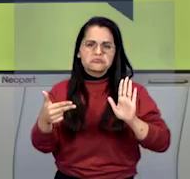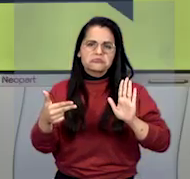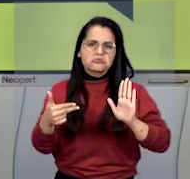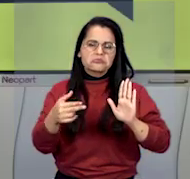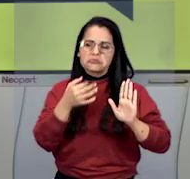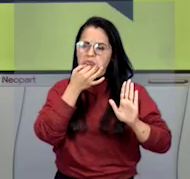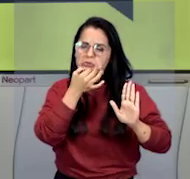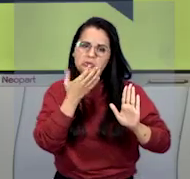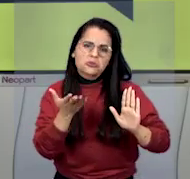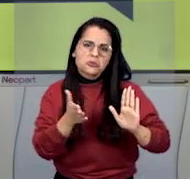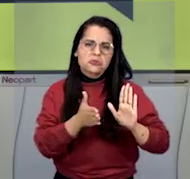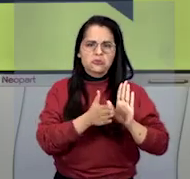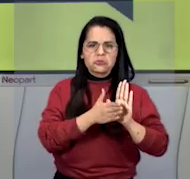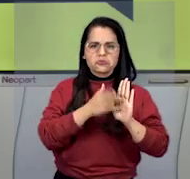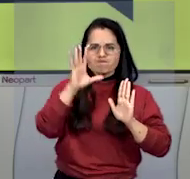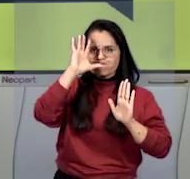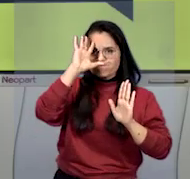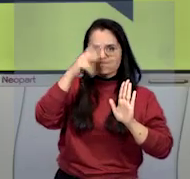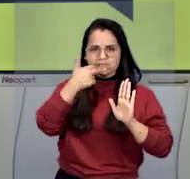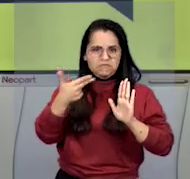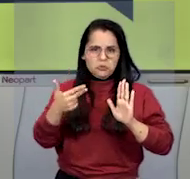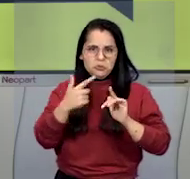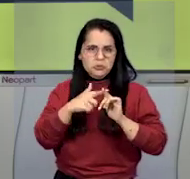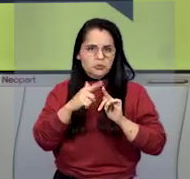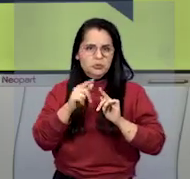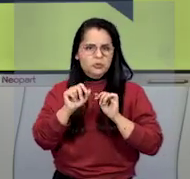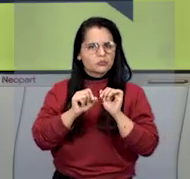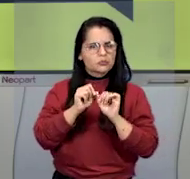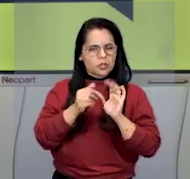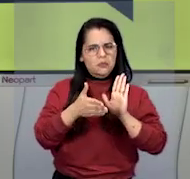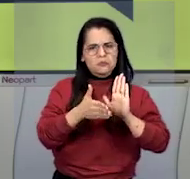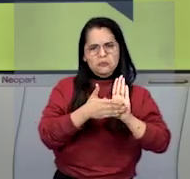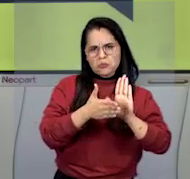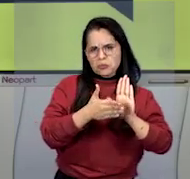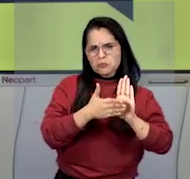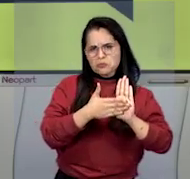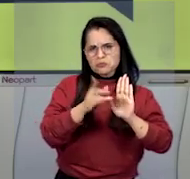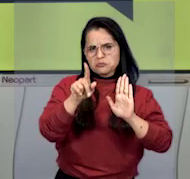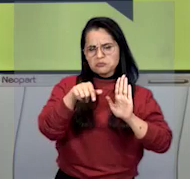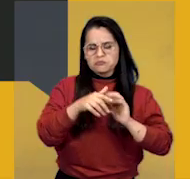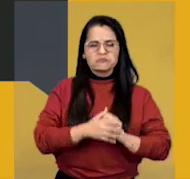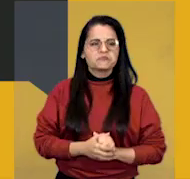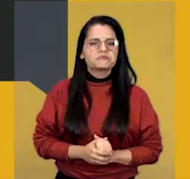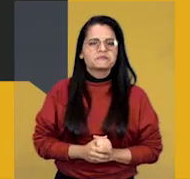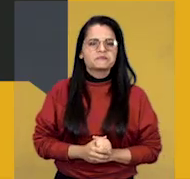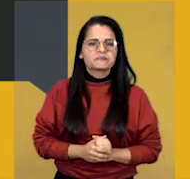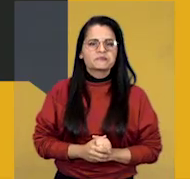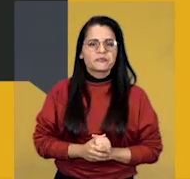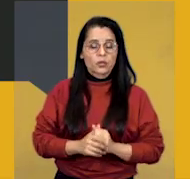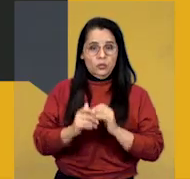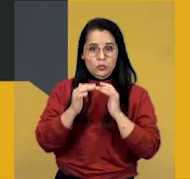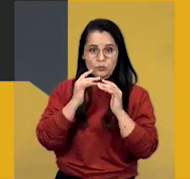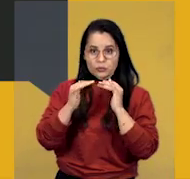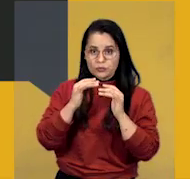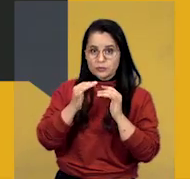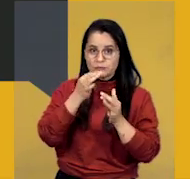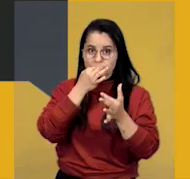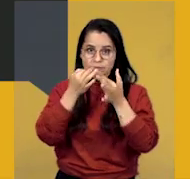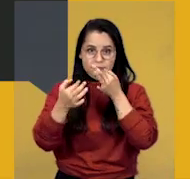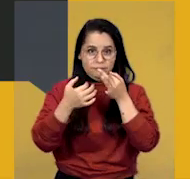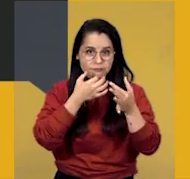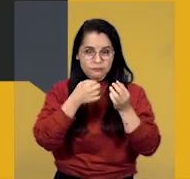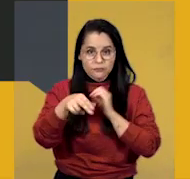uma opinião, propõe uma solução para um problema. Isso é propositivo, uma proposta. Os movimentos